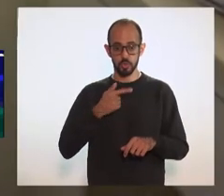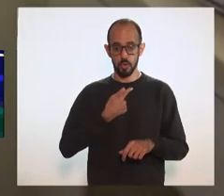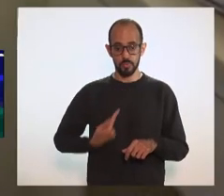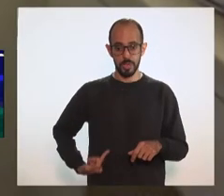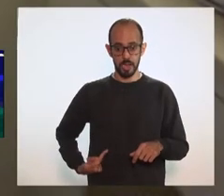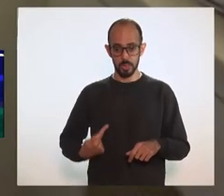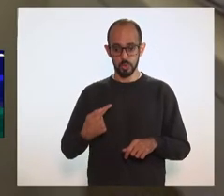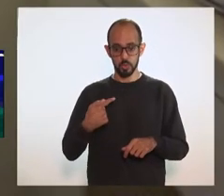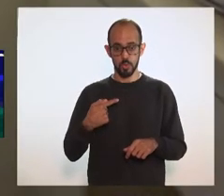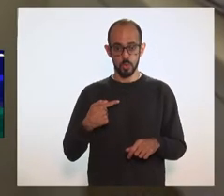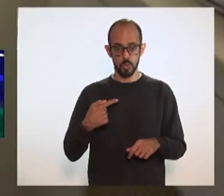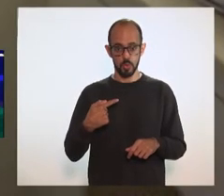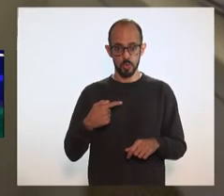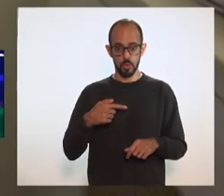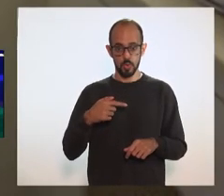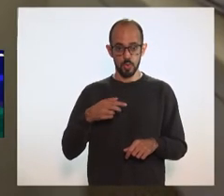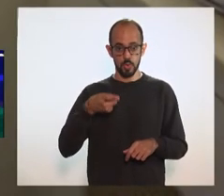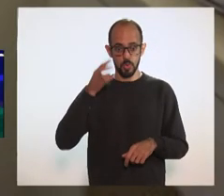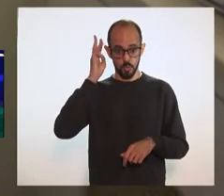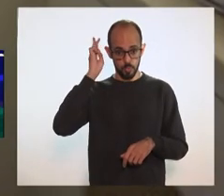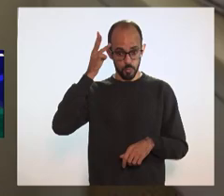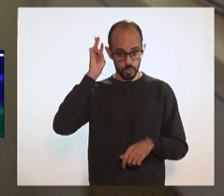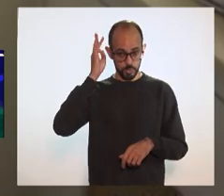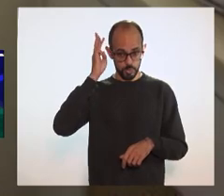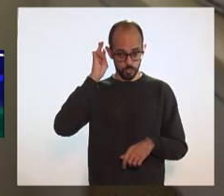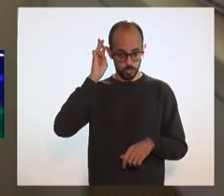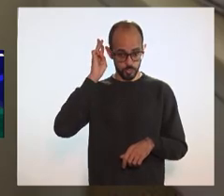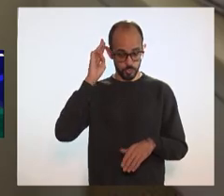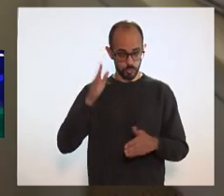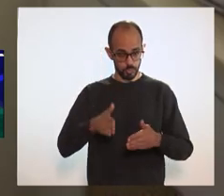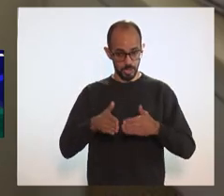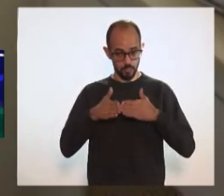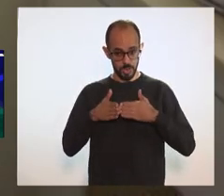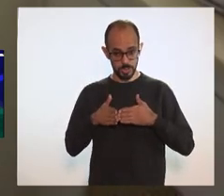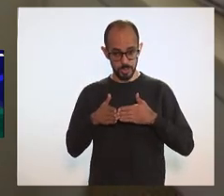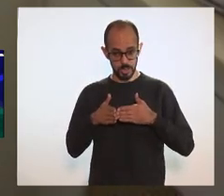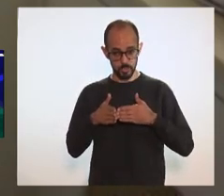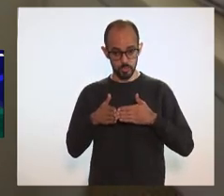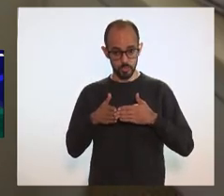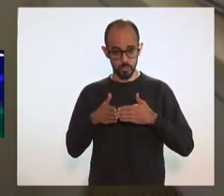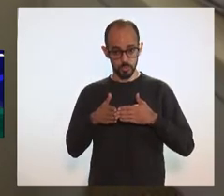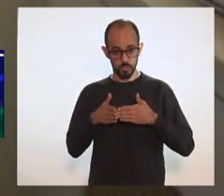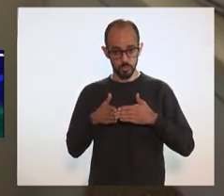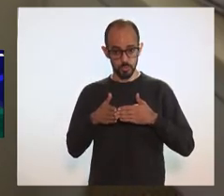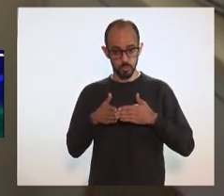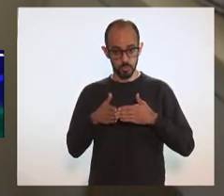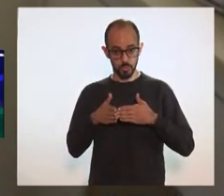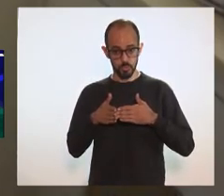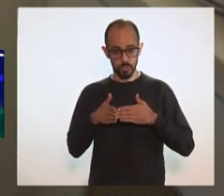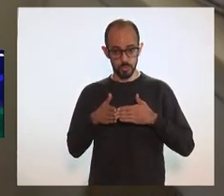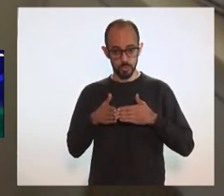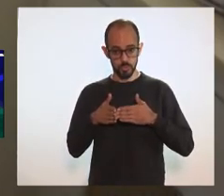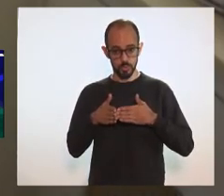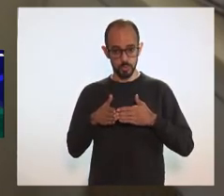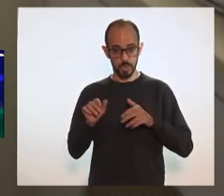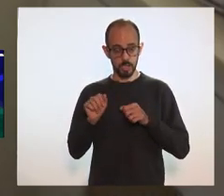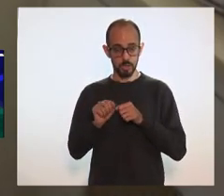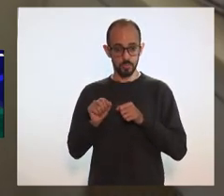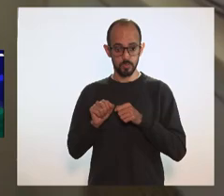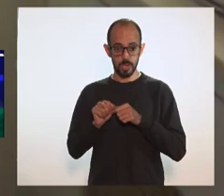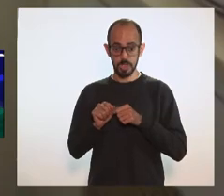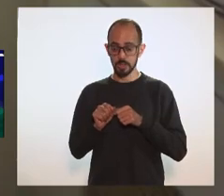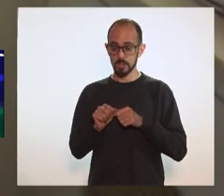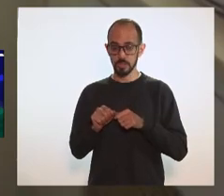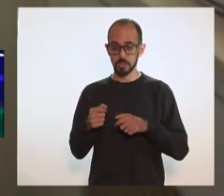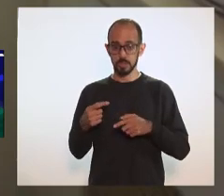governador Wilson Witzel, afastado, fez isso por decreto. E ele